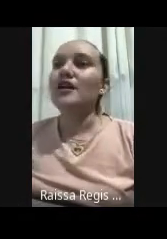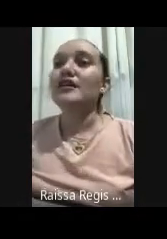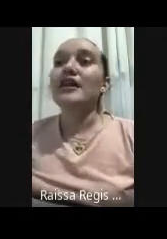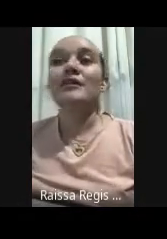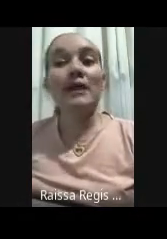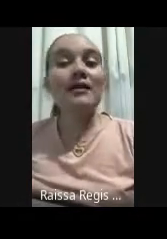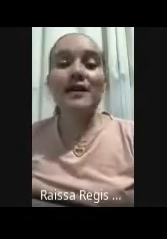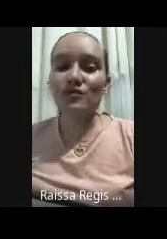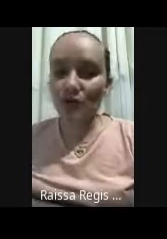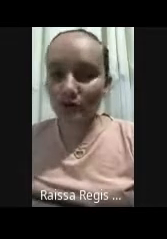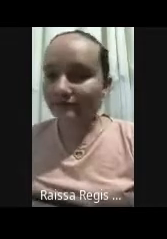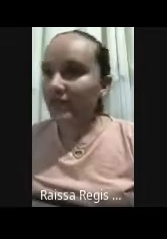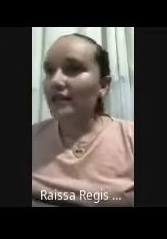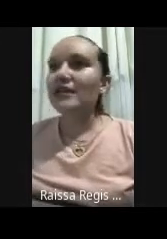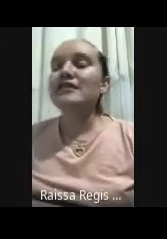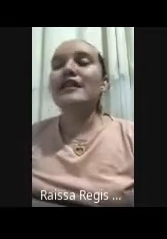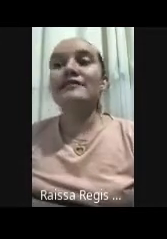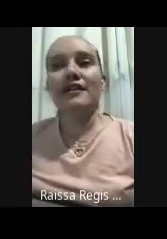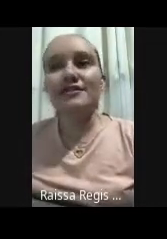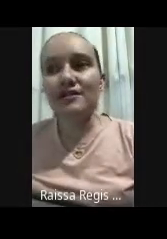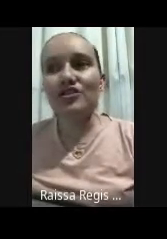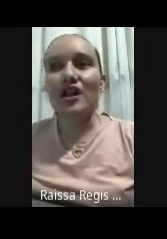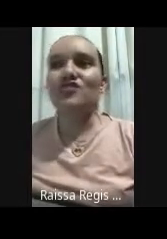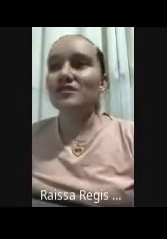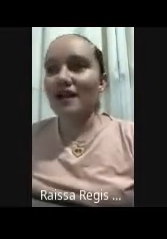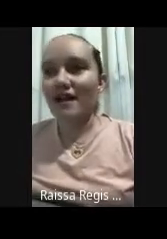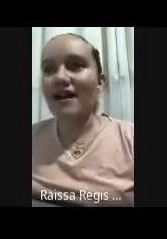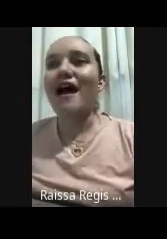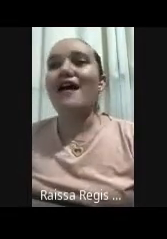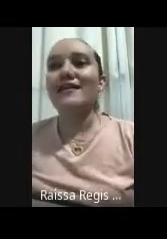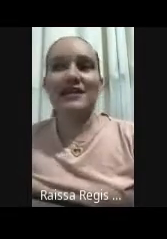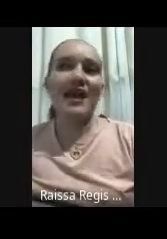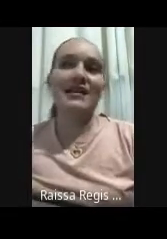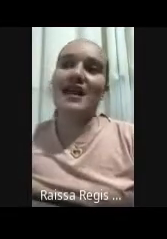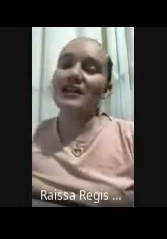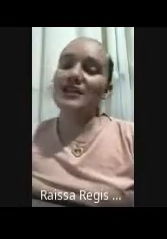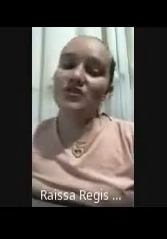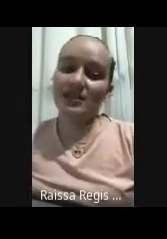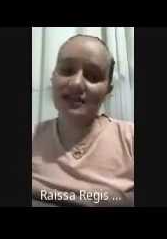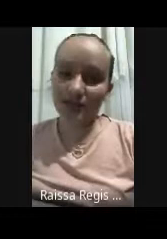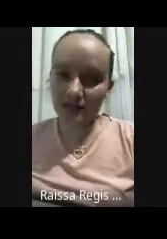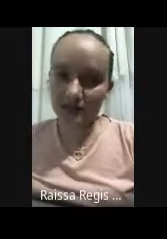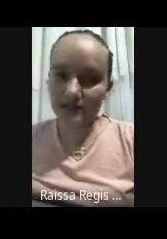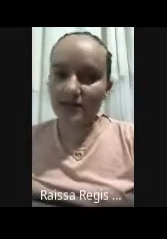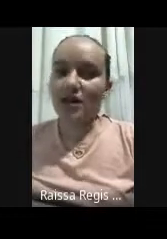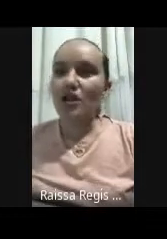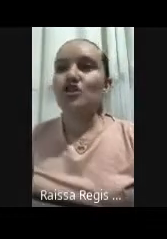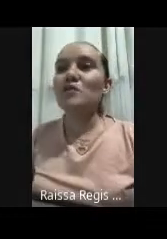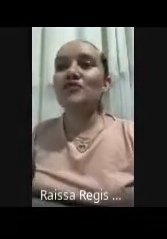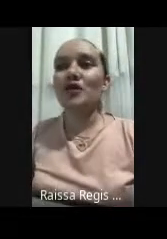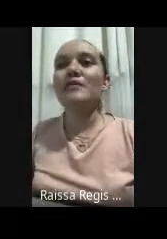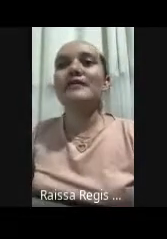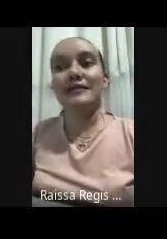linguista, e ele também pensou que seria interessante registrar a ASL, que é a língua de sinais americanas,